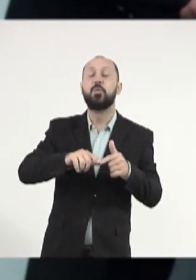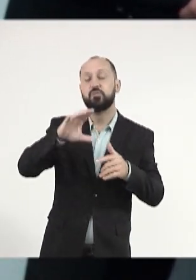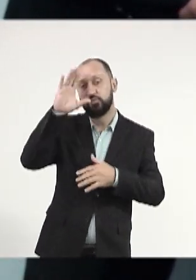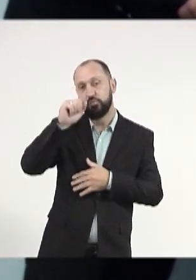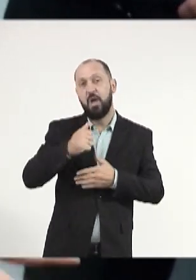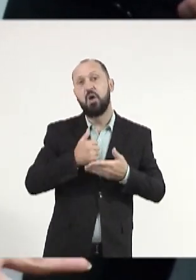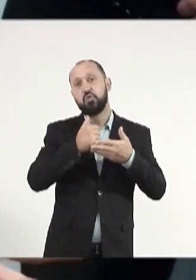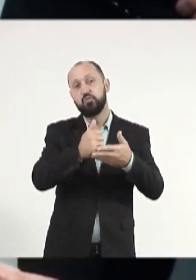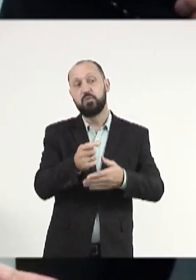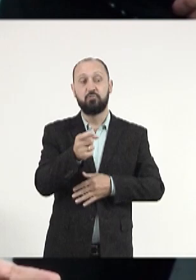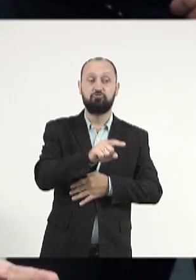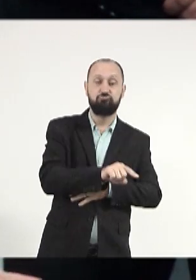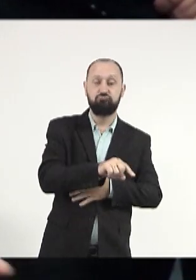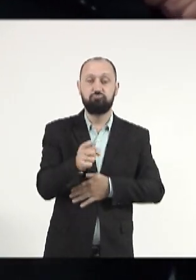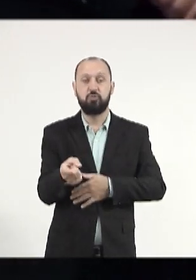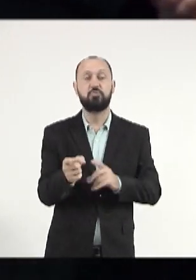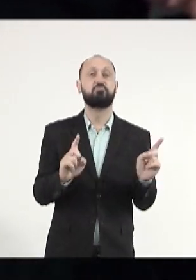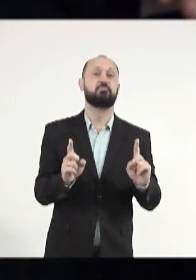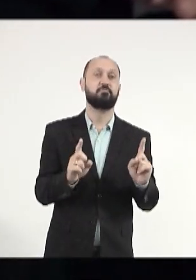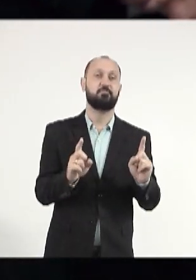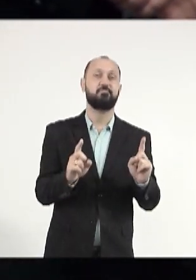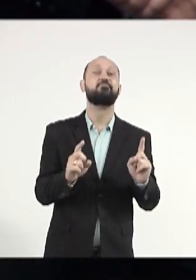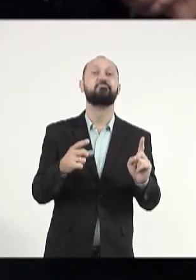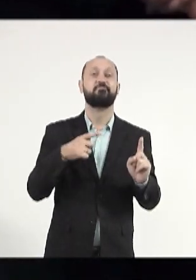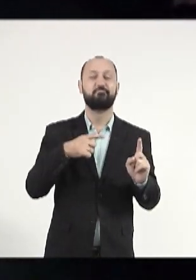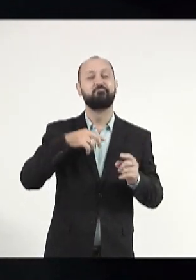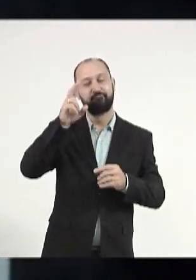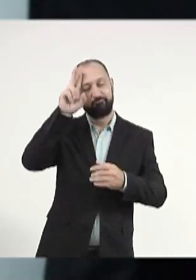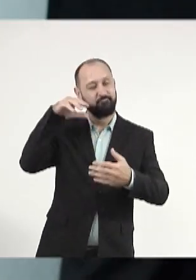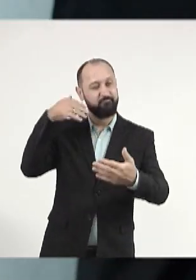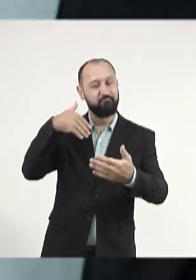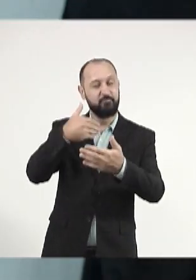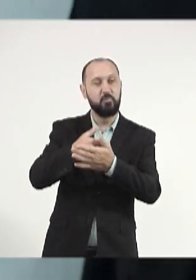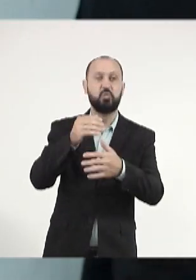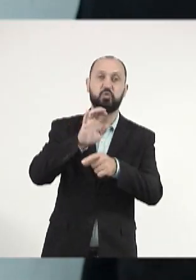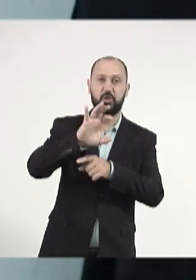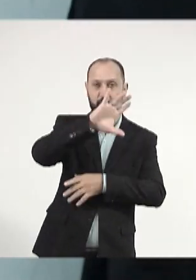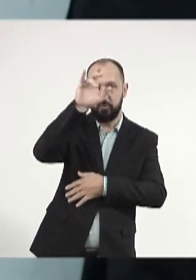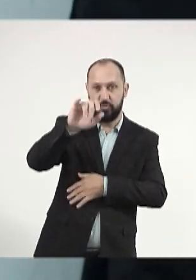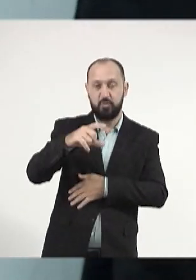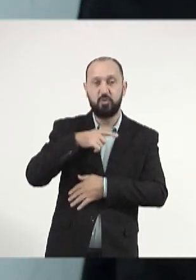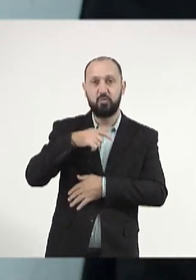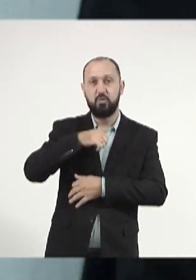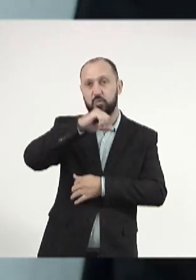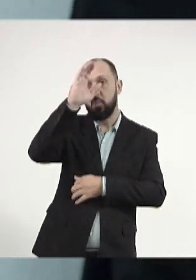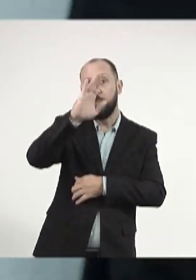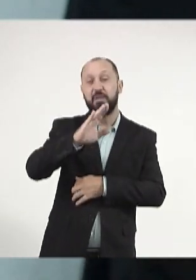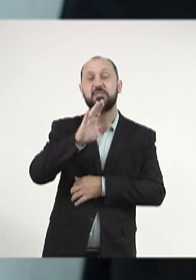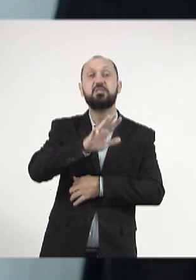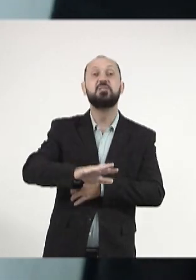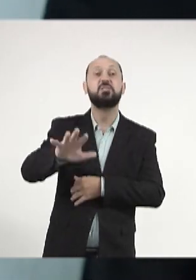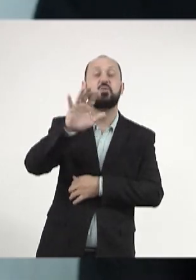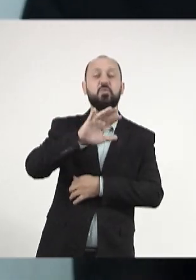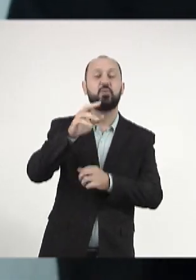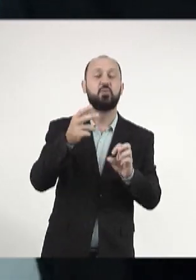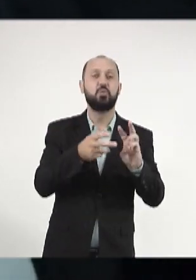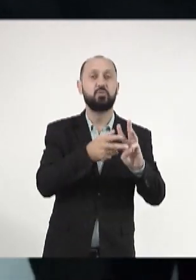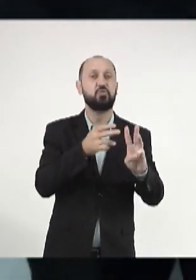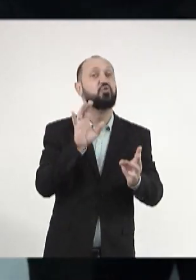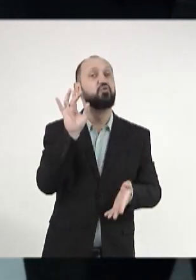situação favorecendo um lado e não o outro. Nós temos uma história no Estado do Mato Grosso do Sul e no Brasil em que os